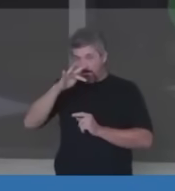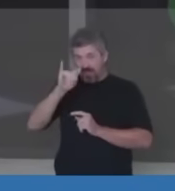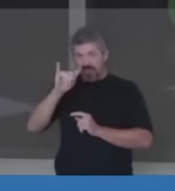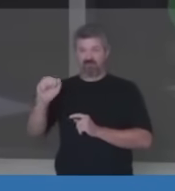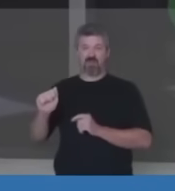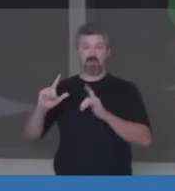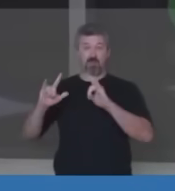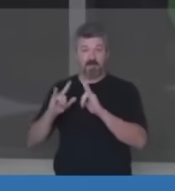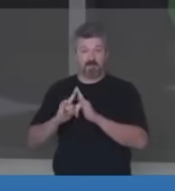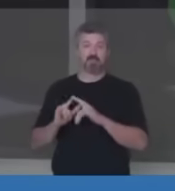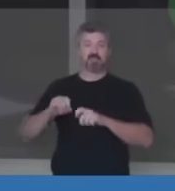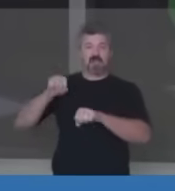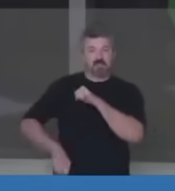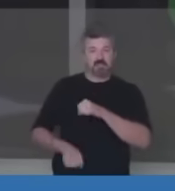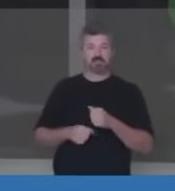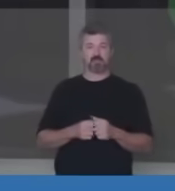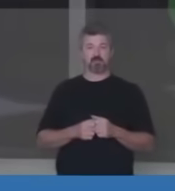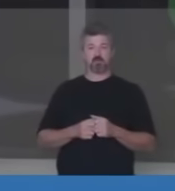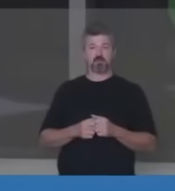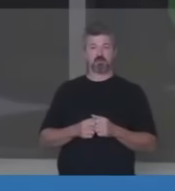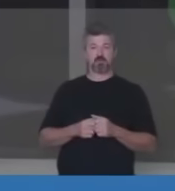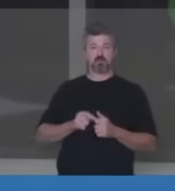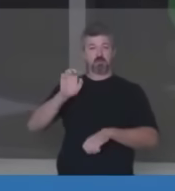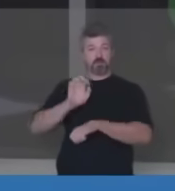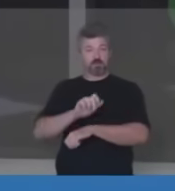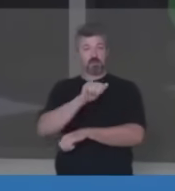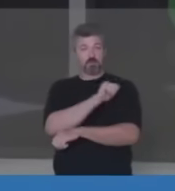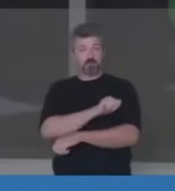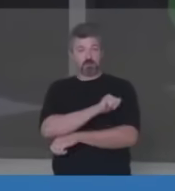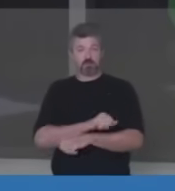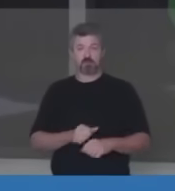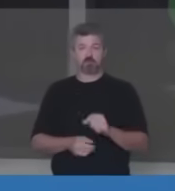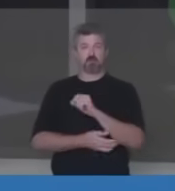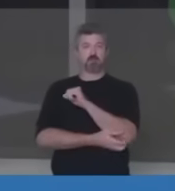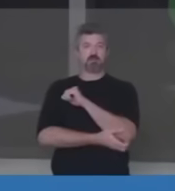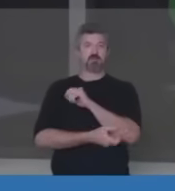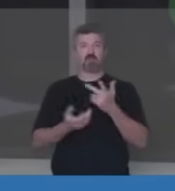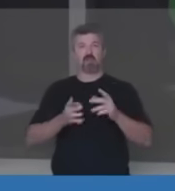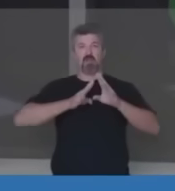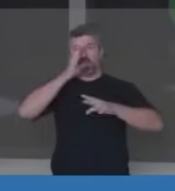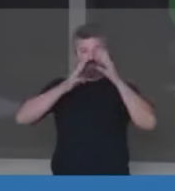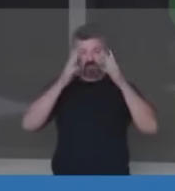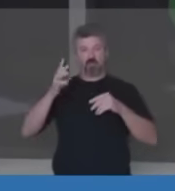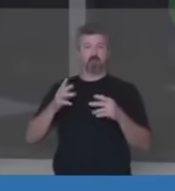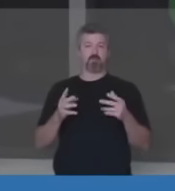criminosos, matadores, milicianos no estado do Rio de Janeiro. Aí não é